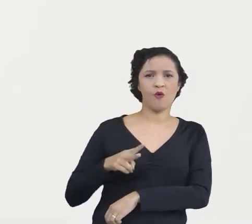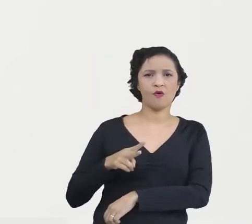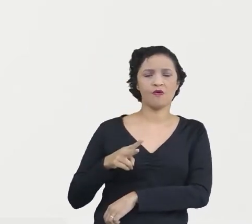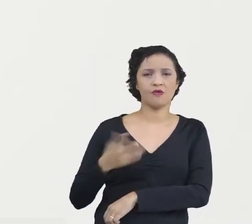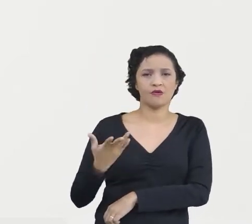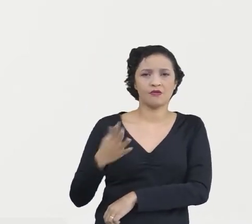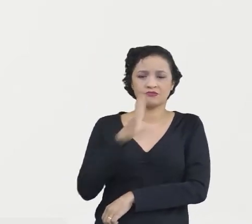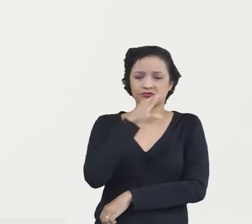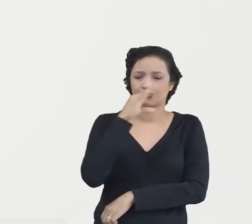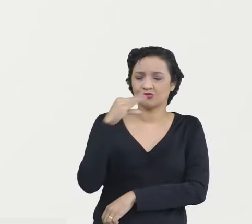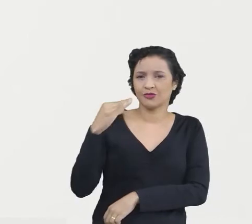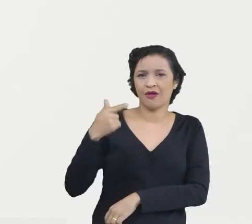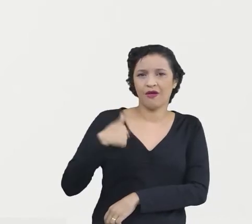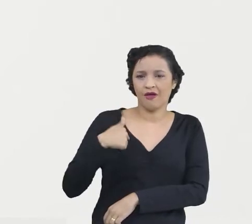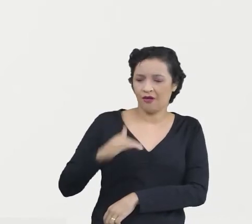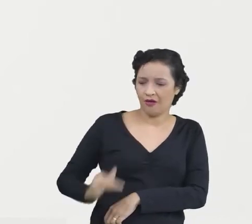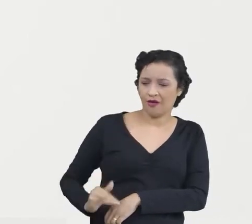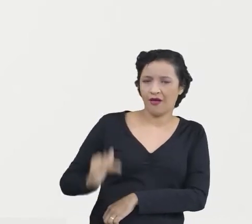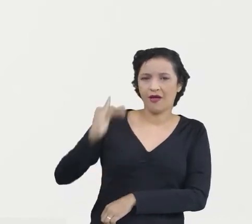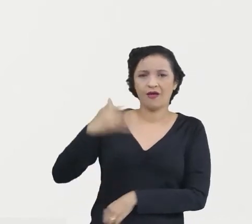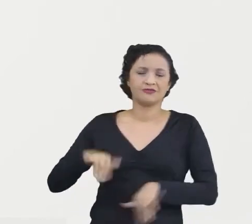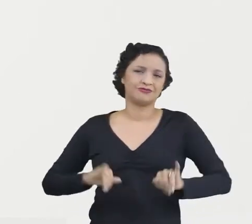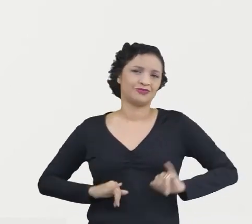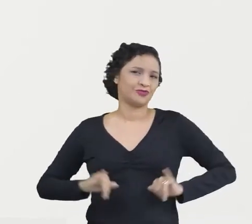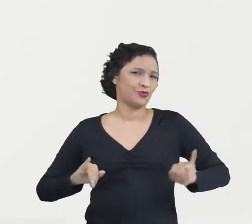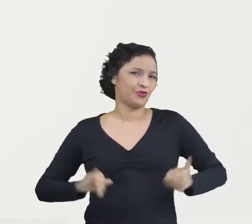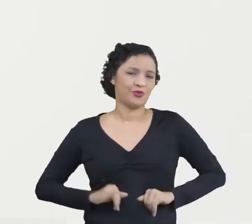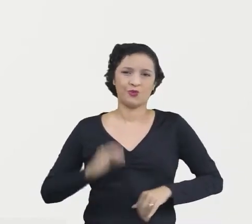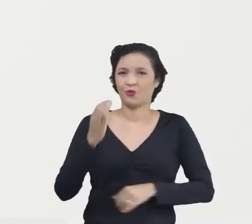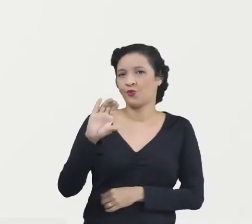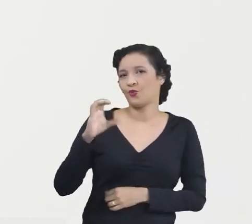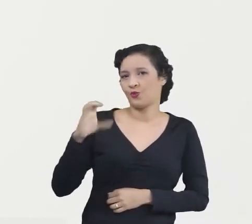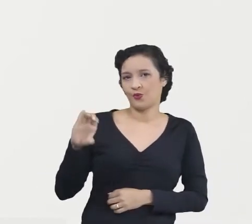Ai, ai, que dor. Ai, ai, que horror.